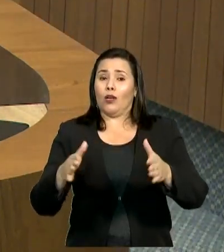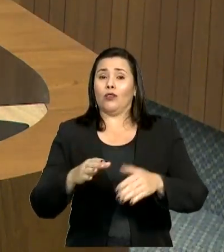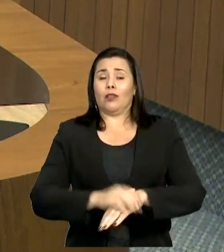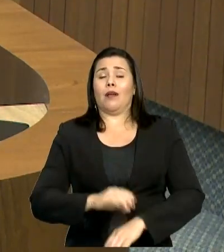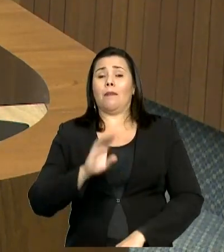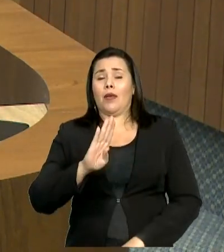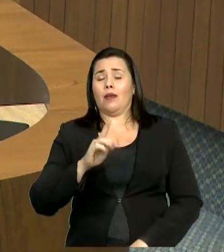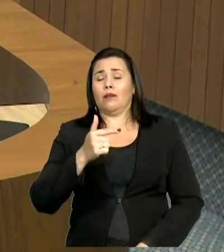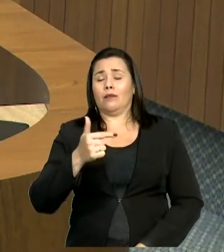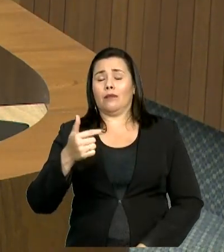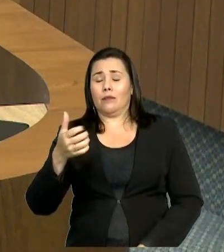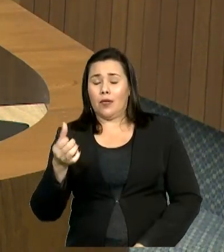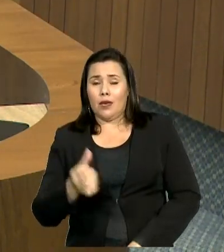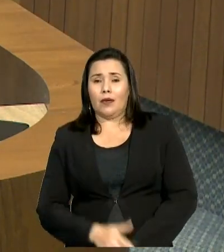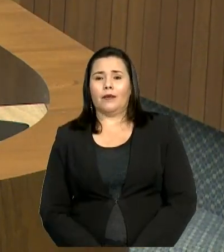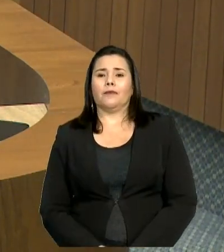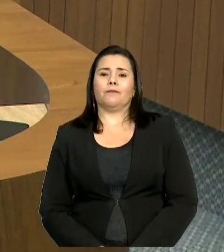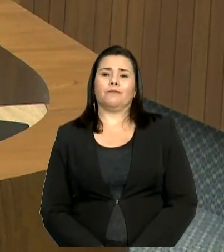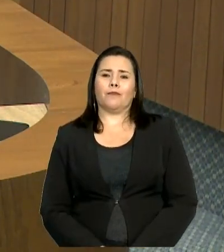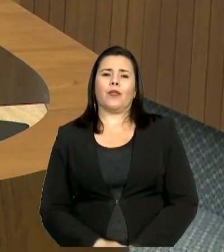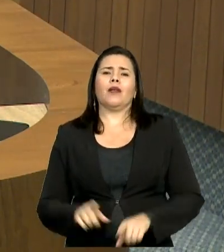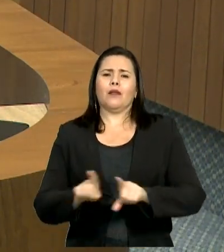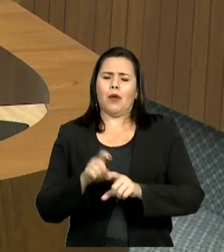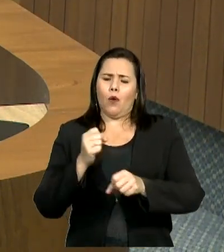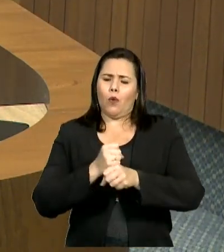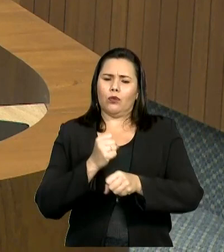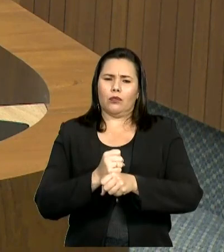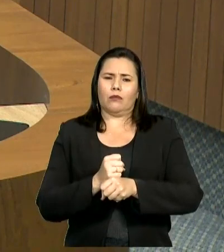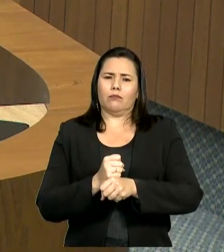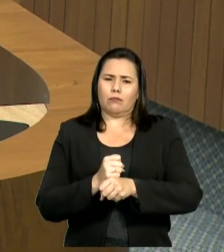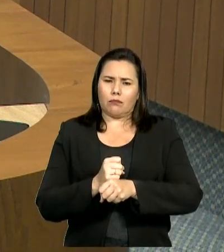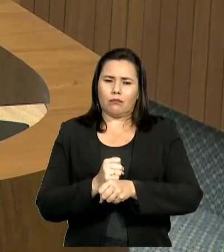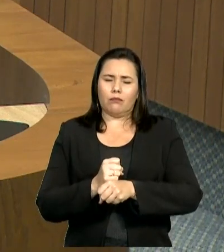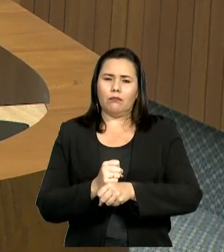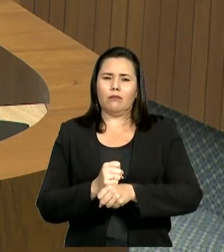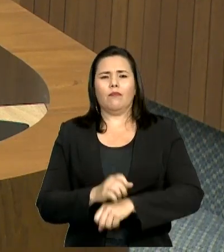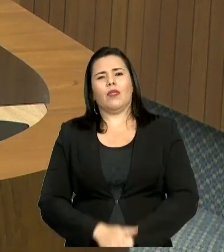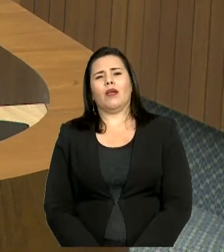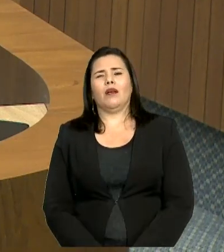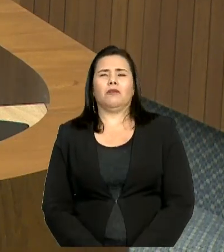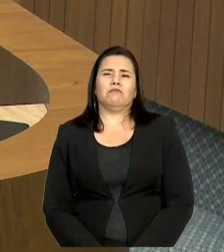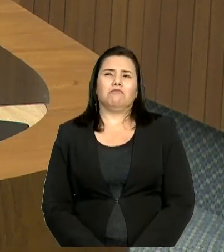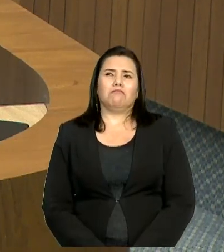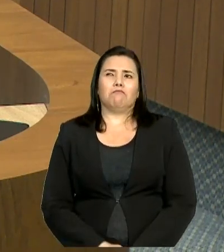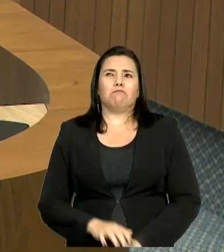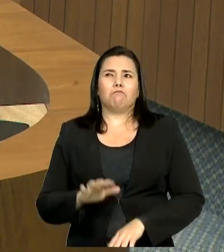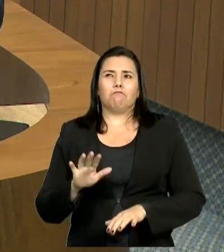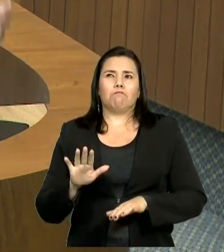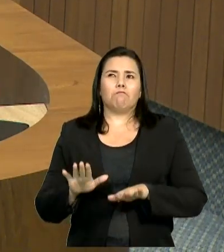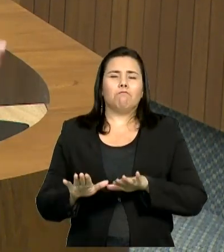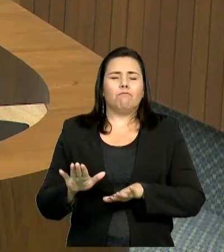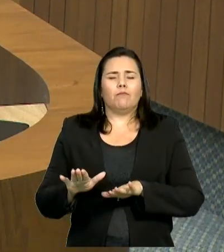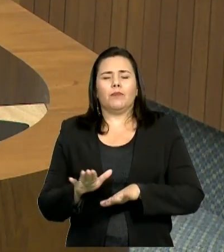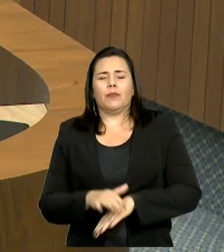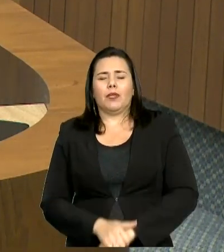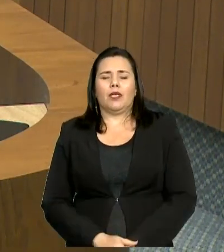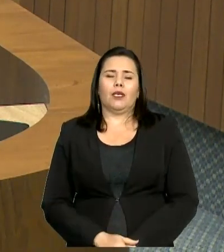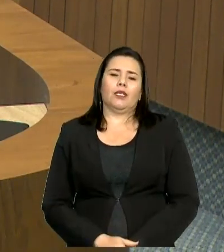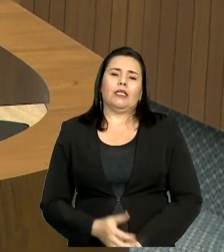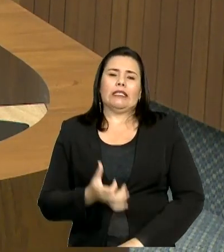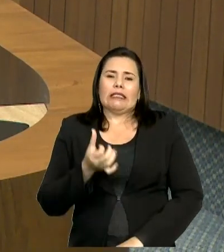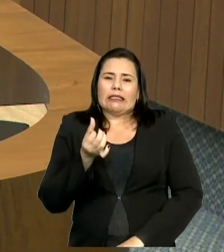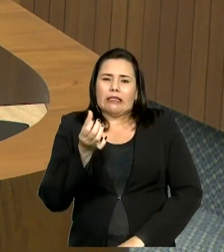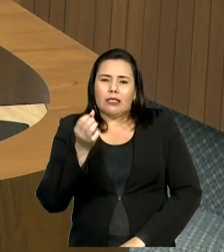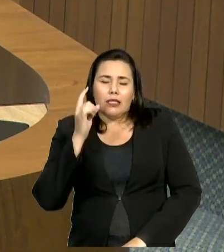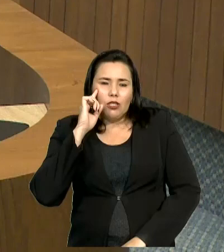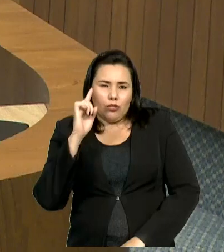nossa região. O anel viário deve ficar pronto, no máximo, em 60 dias. É mais um benefício imenso a nossa